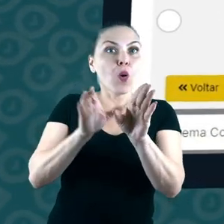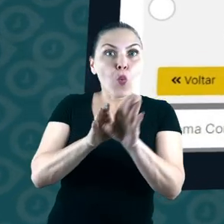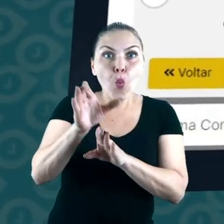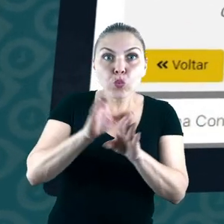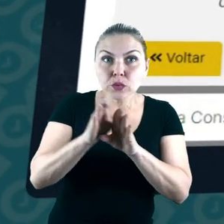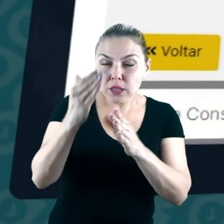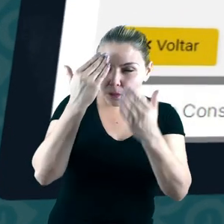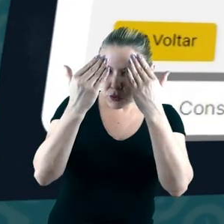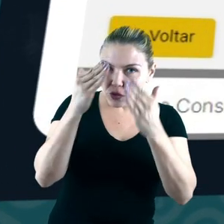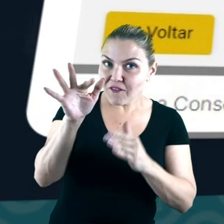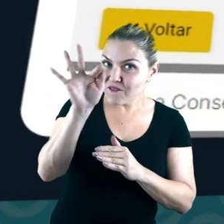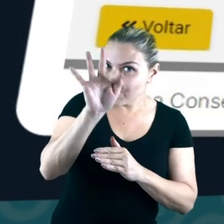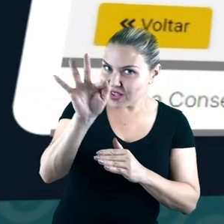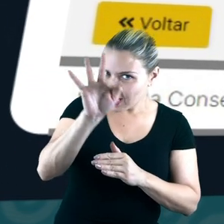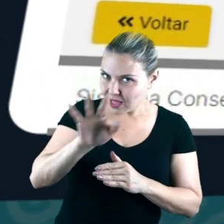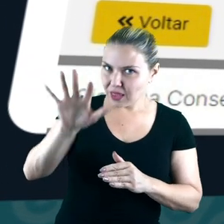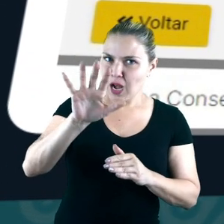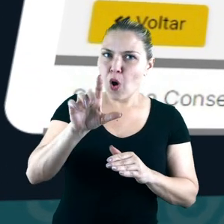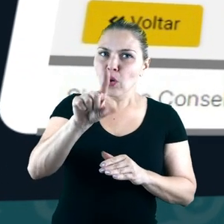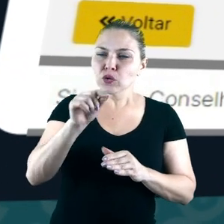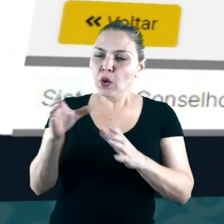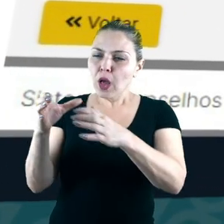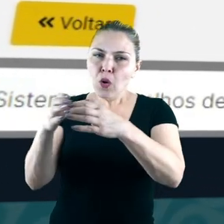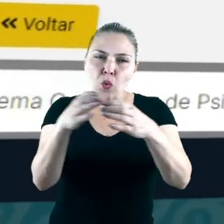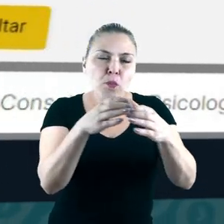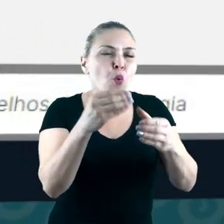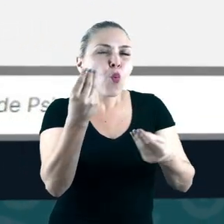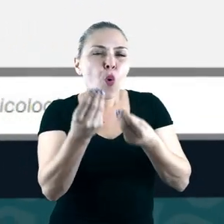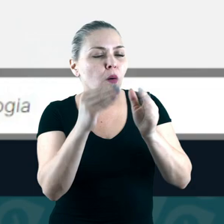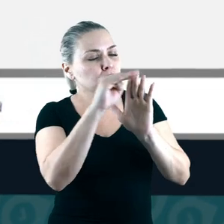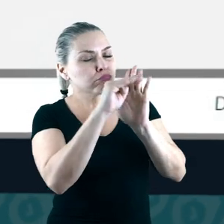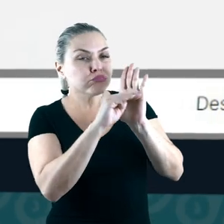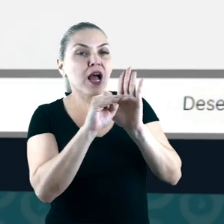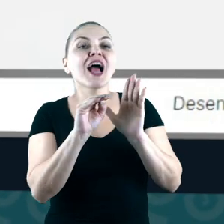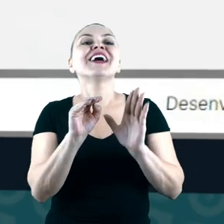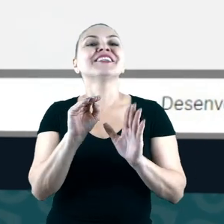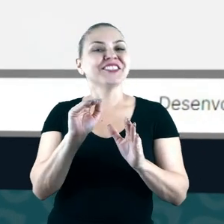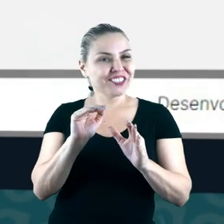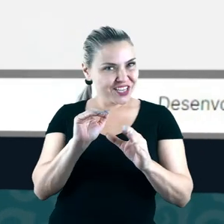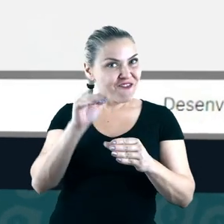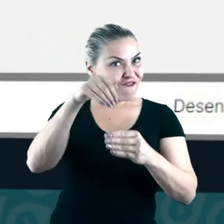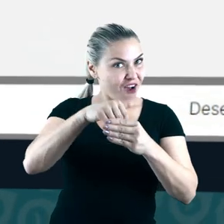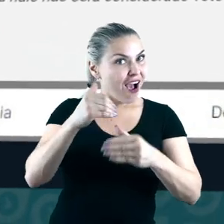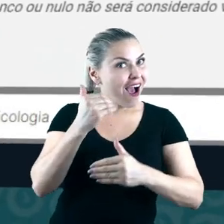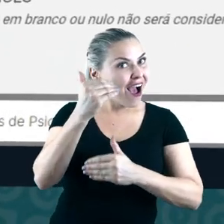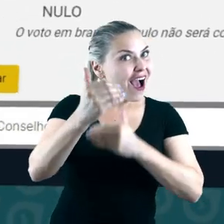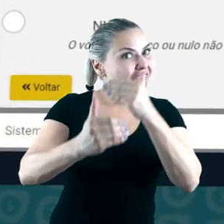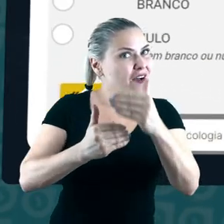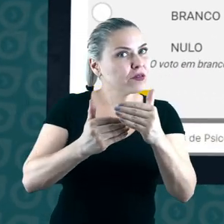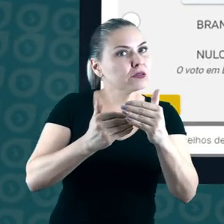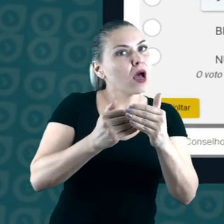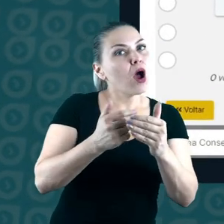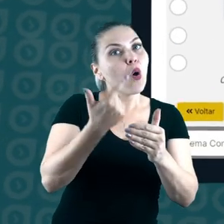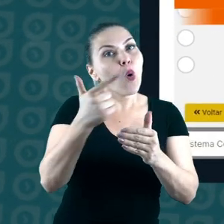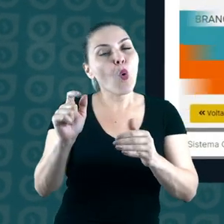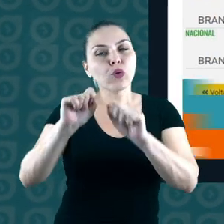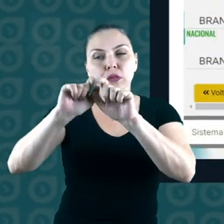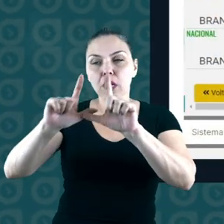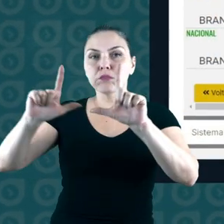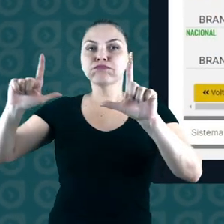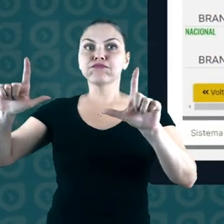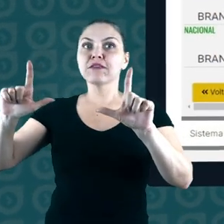Conselho Federal de Psicologia. Escolha a chapa que você quer e clique novamente em Avançar. Você